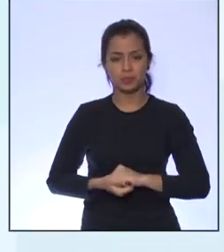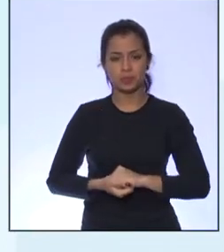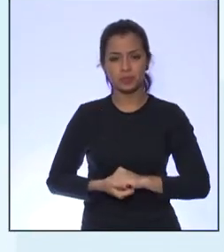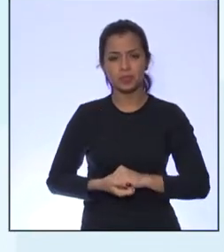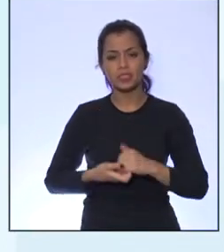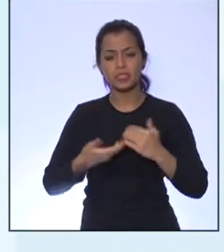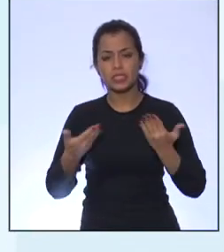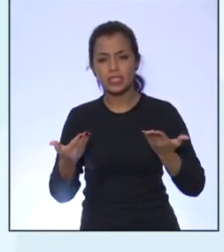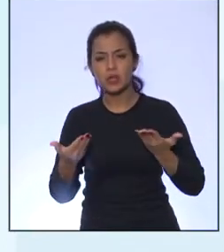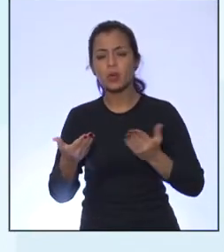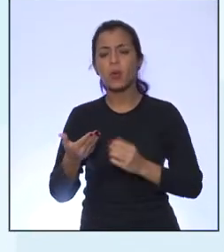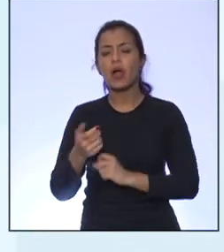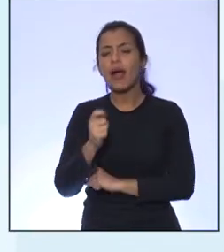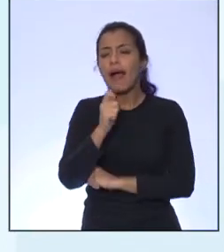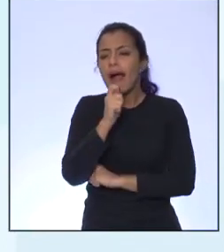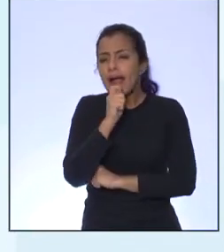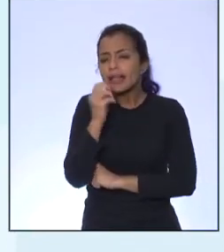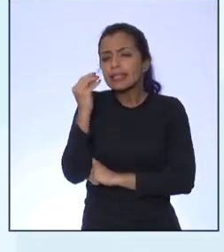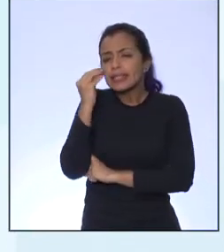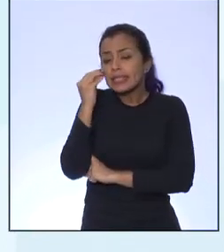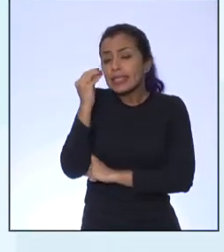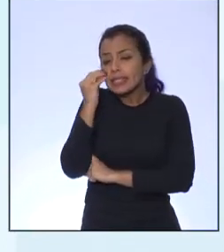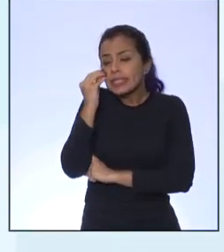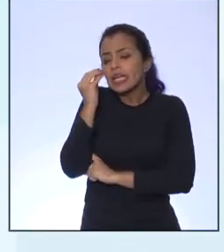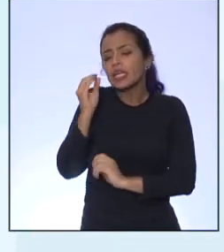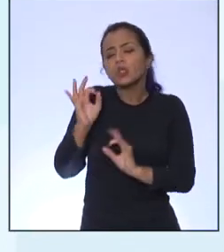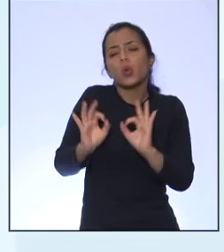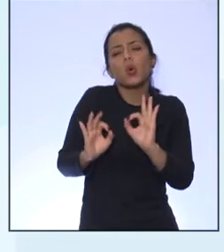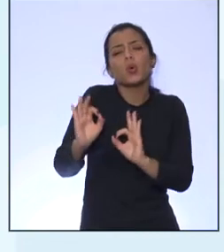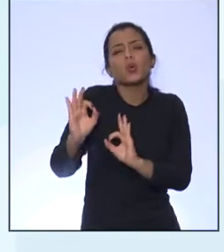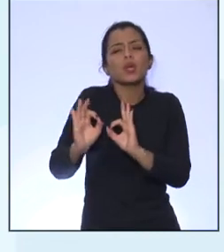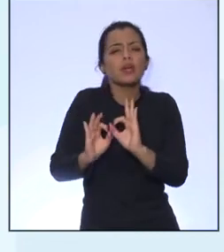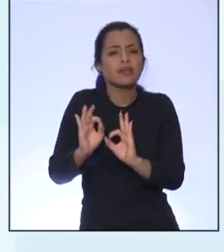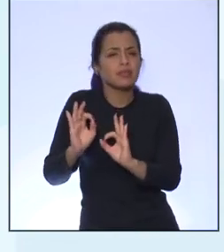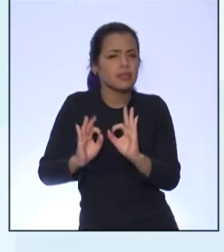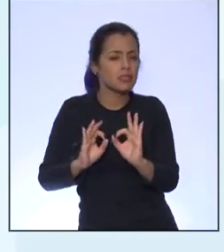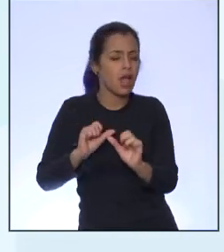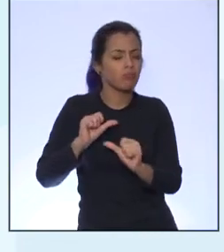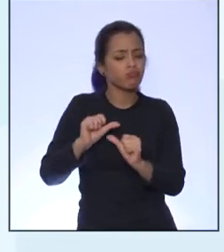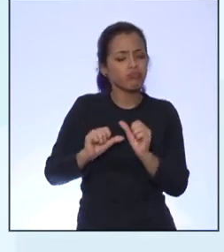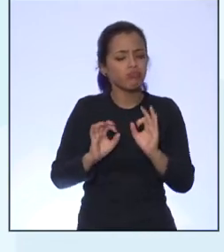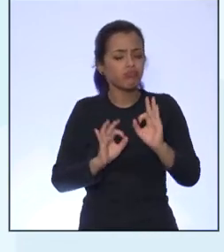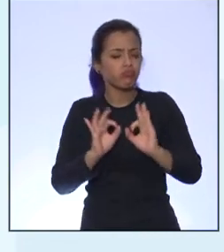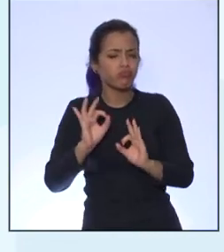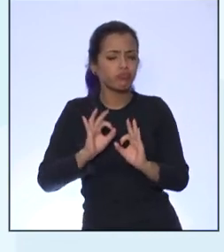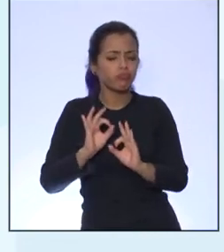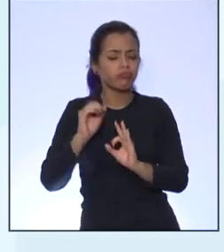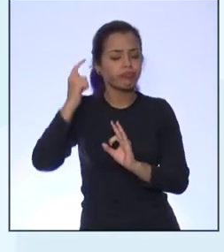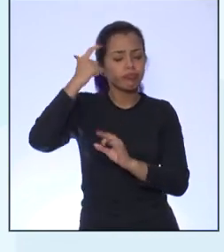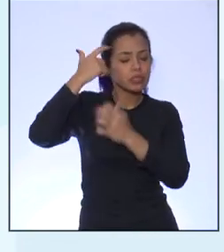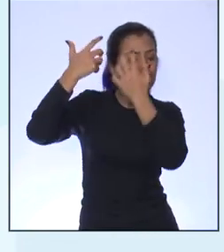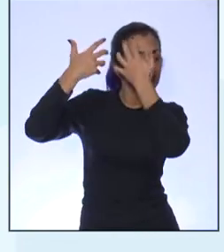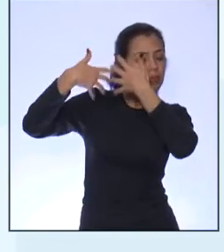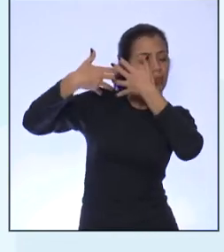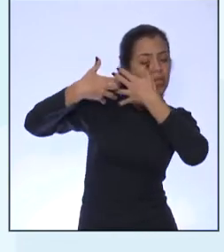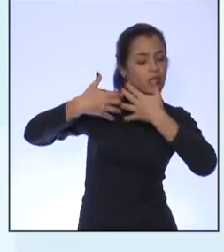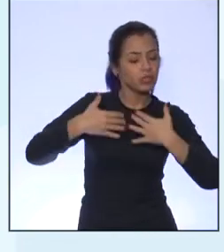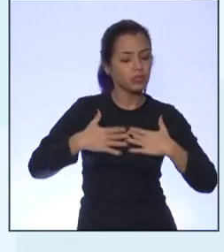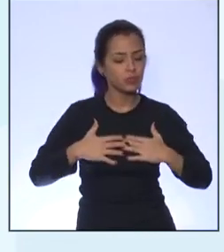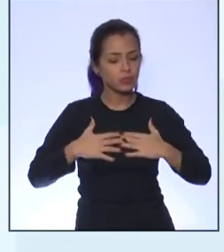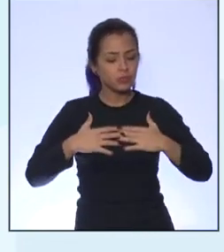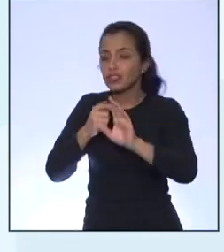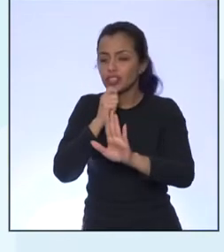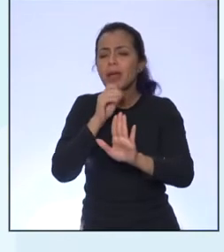ainda tentando organizar as nossas mentes, os nossos corações para esse novo